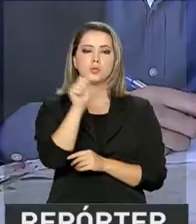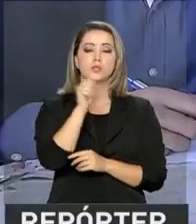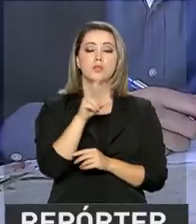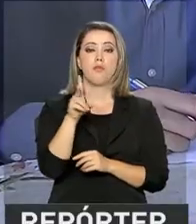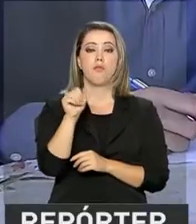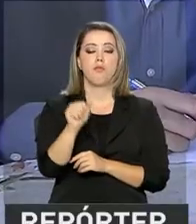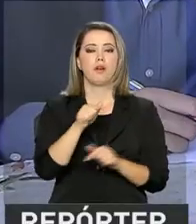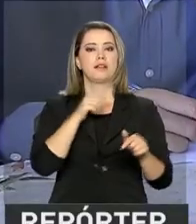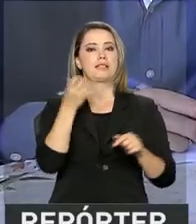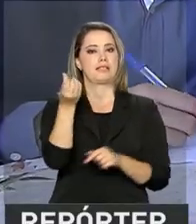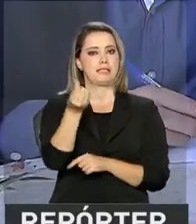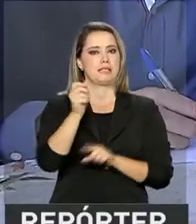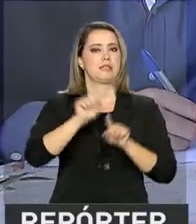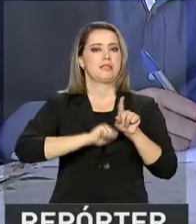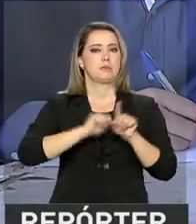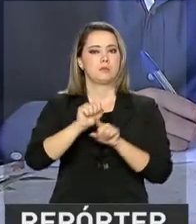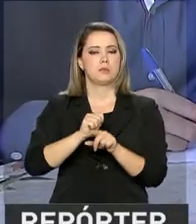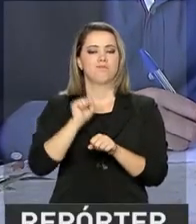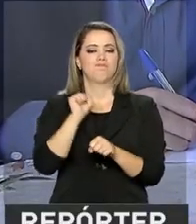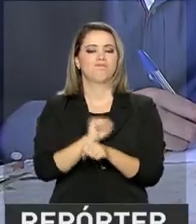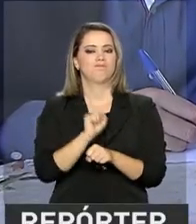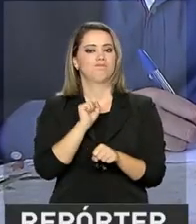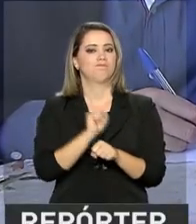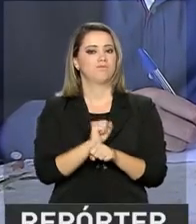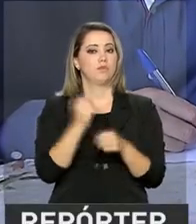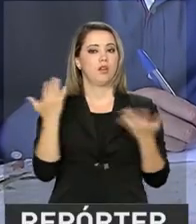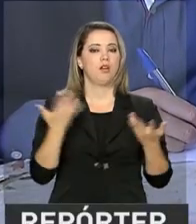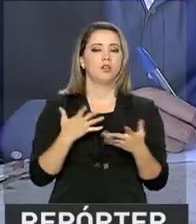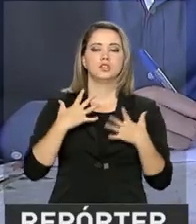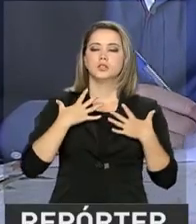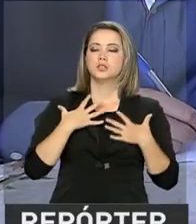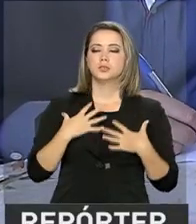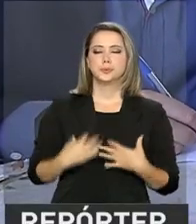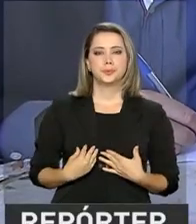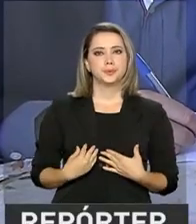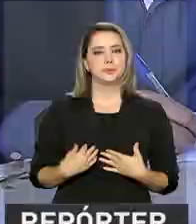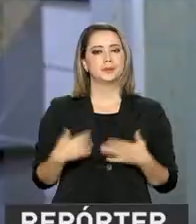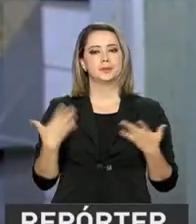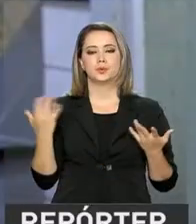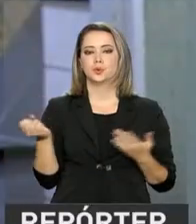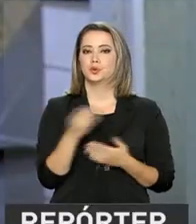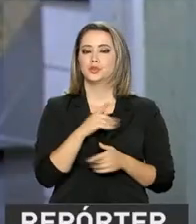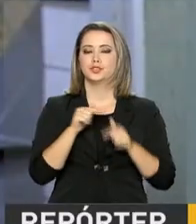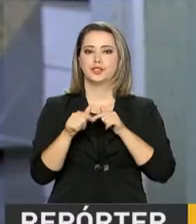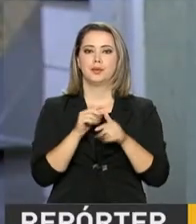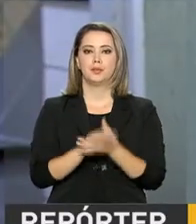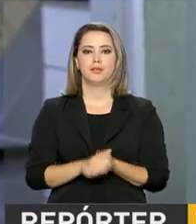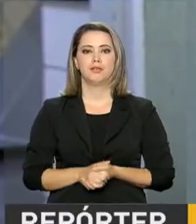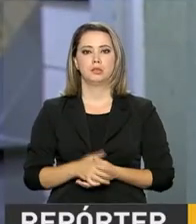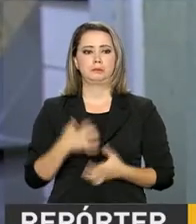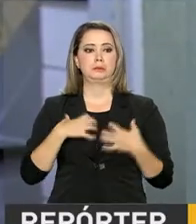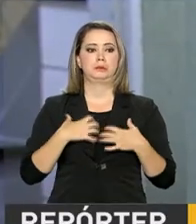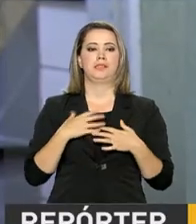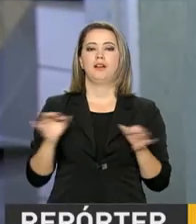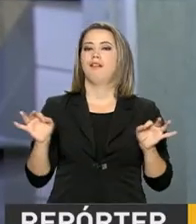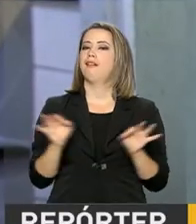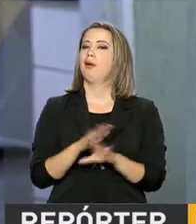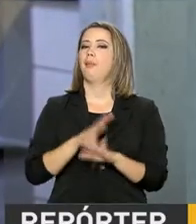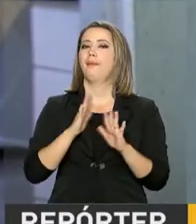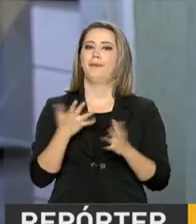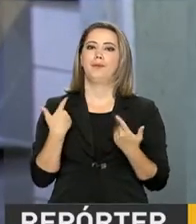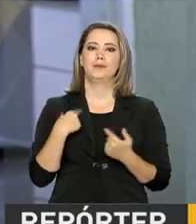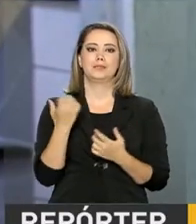vaga foram seis meses de espera agora respira aliviado com o novo emprego em bucha passa você sente muita sede né